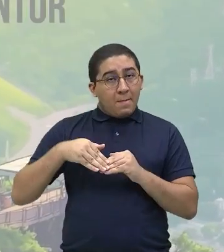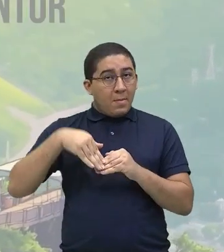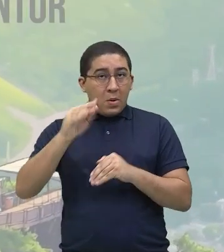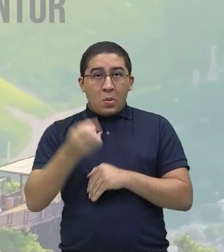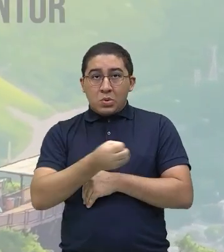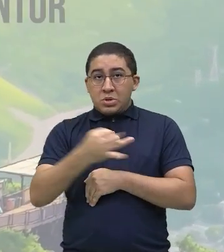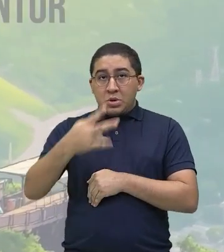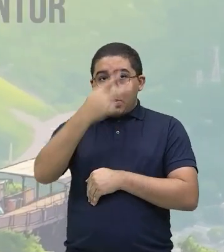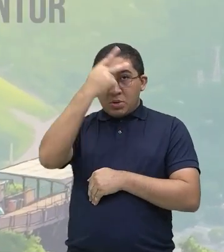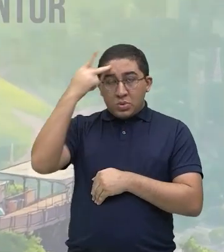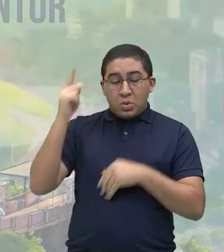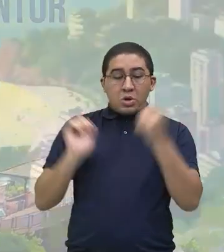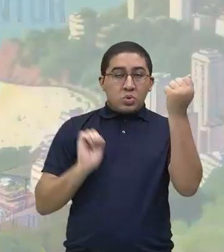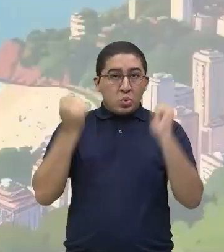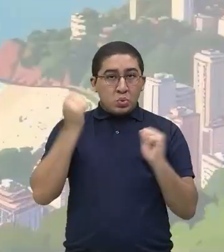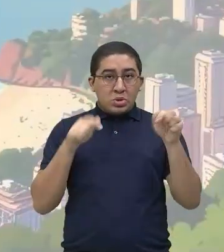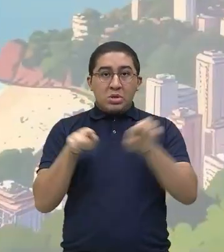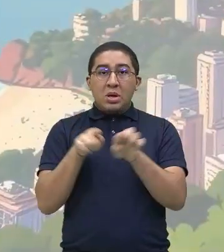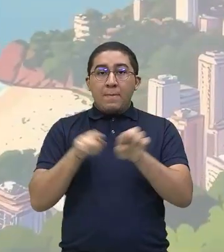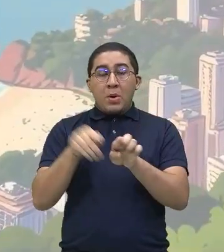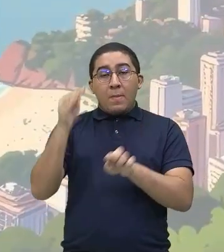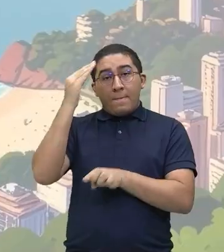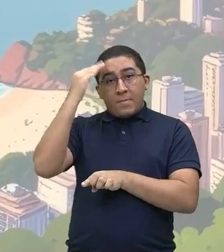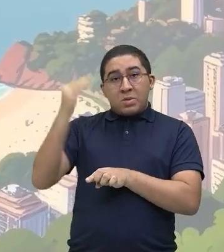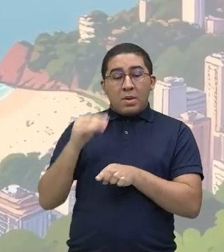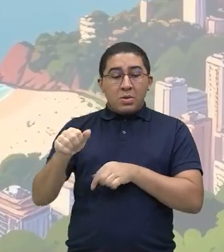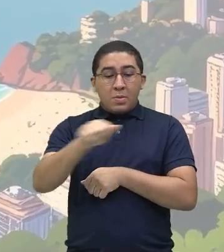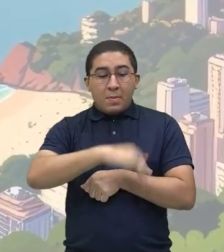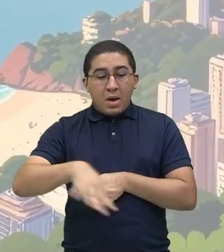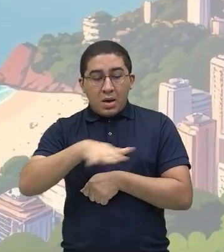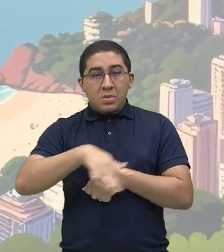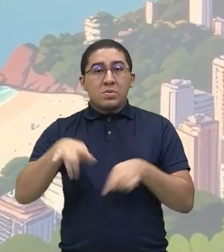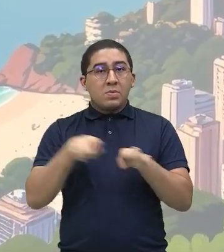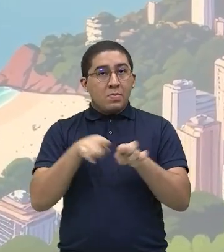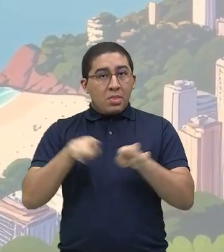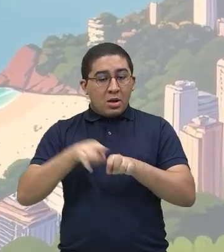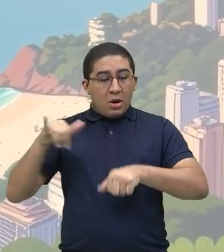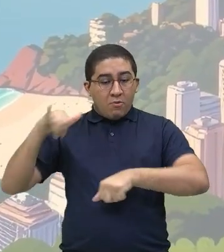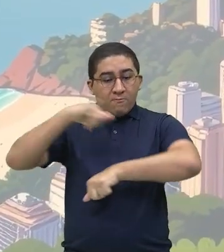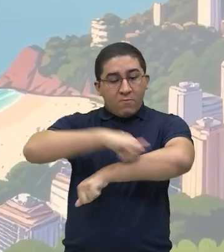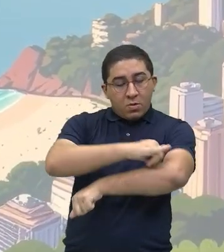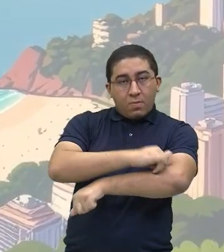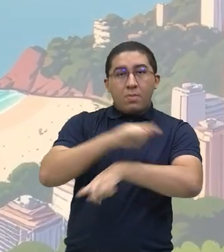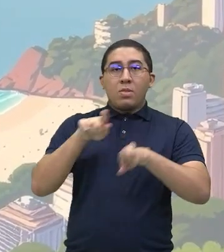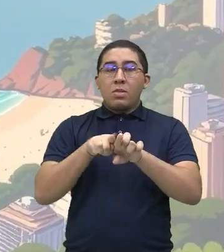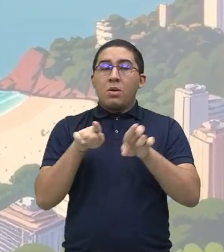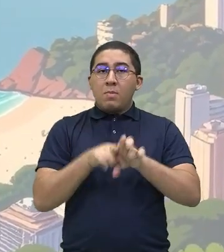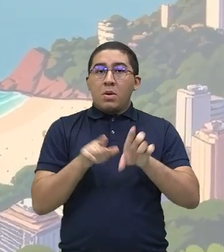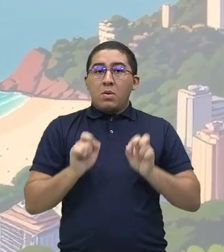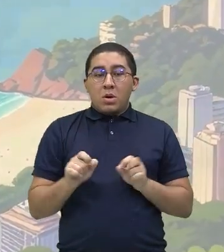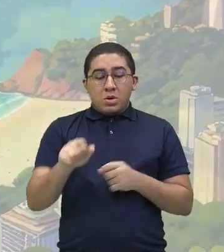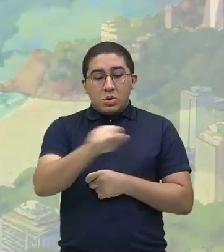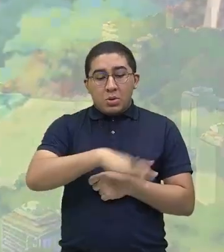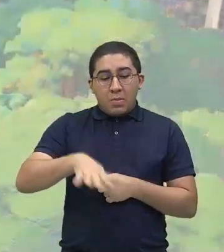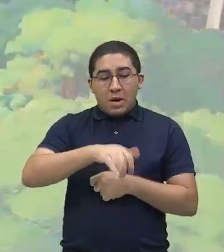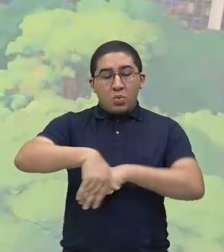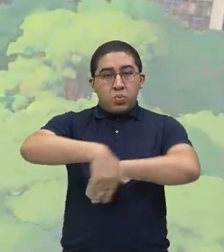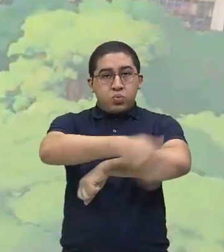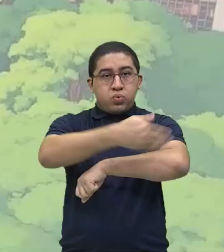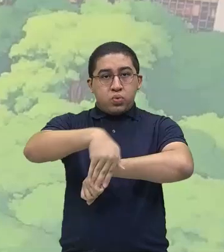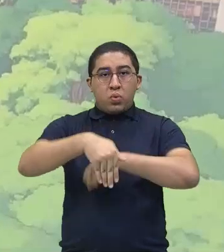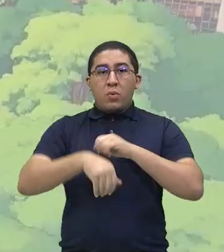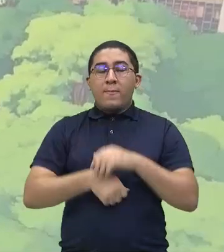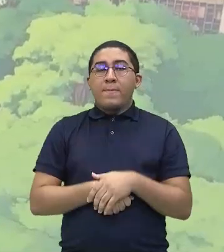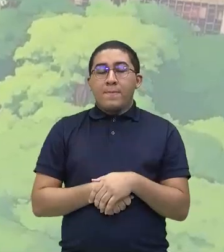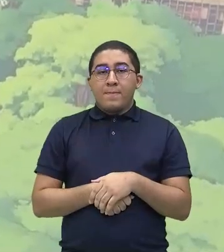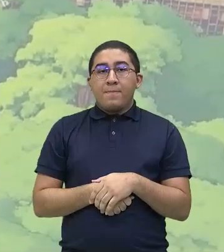as maiores indústrias, os principais portos, aeroportos, rodovias e infovias, as maiores